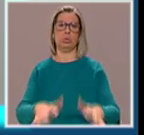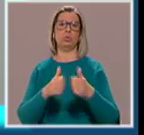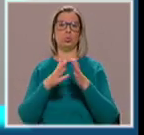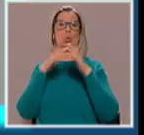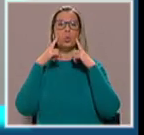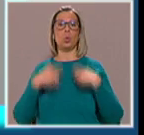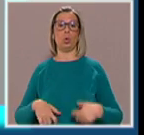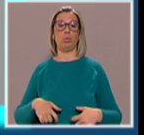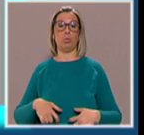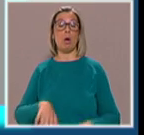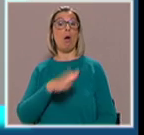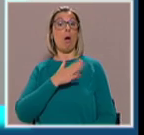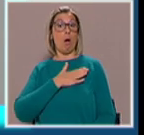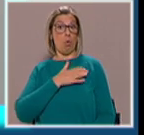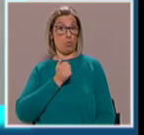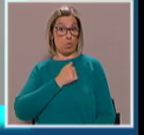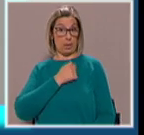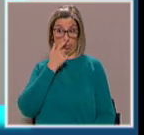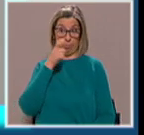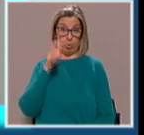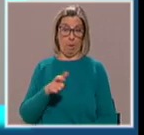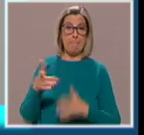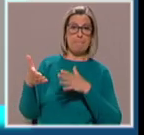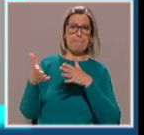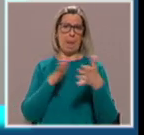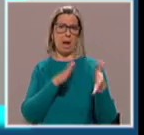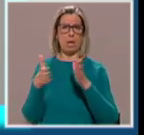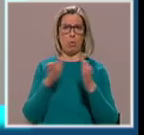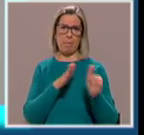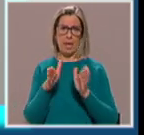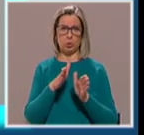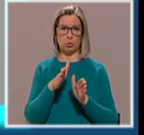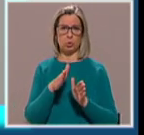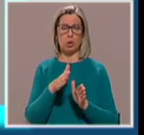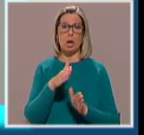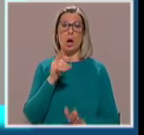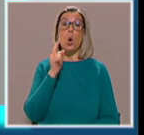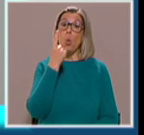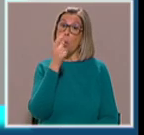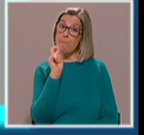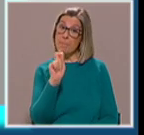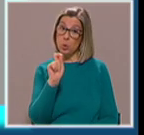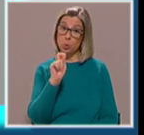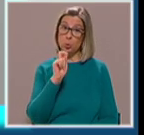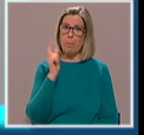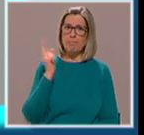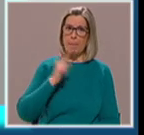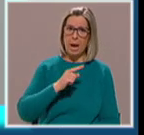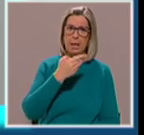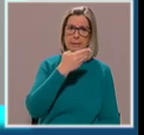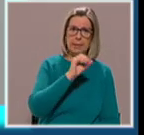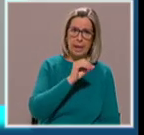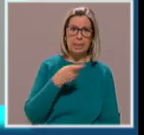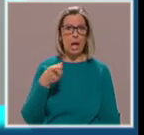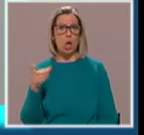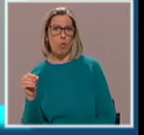O coração de um ser humano bate aproximadamente 70 a 90 vezes por minuto.